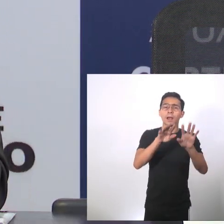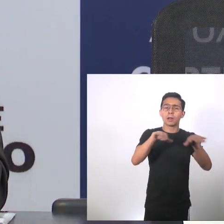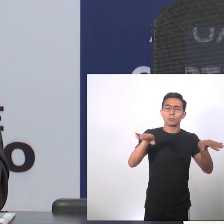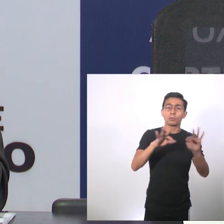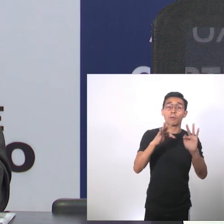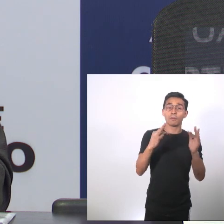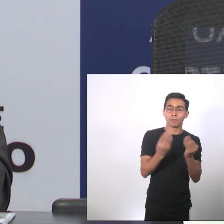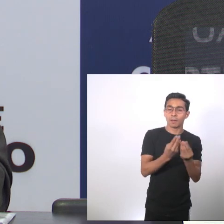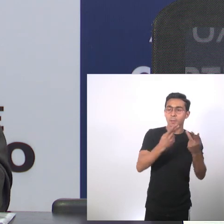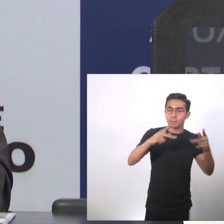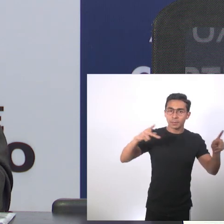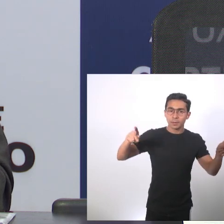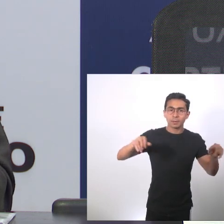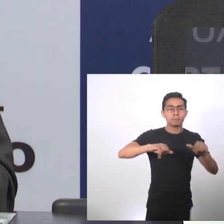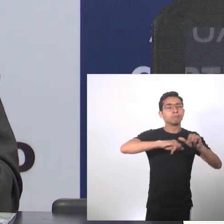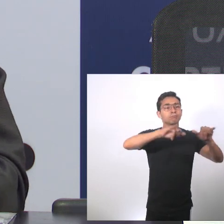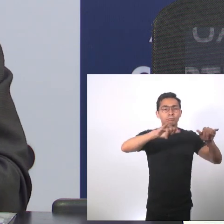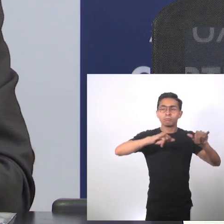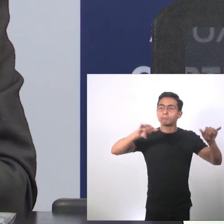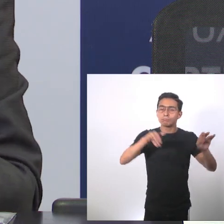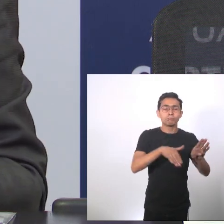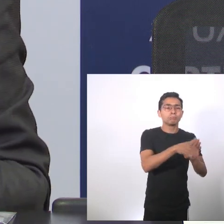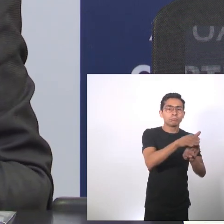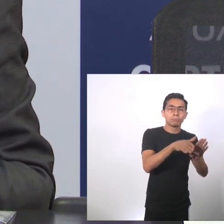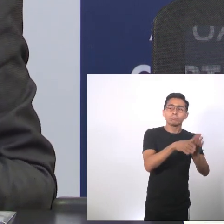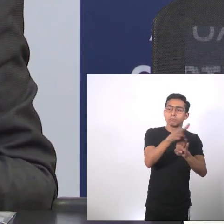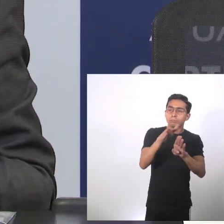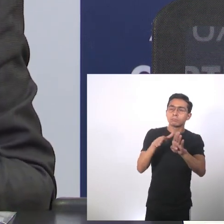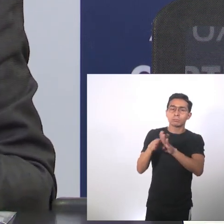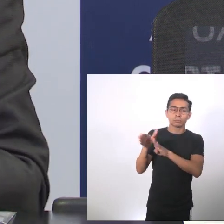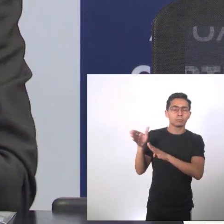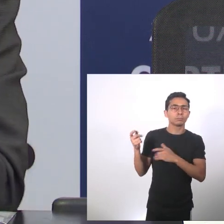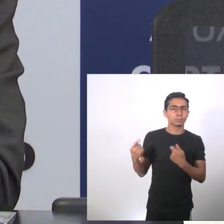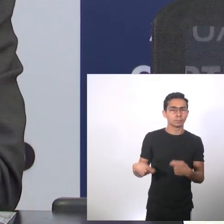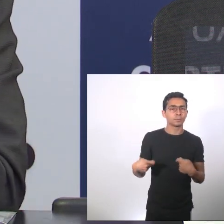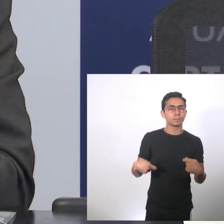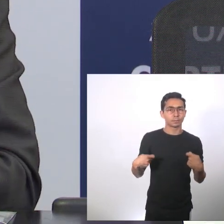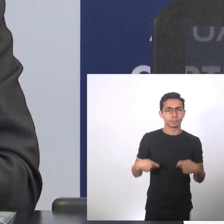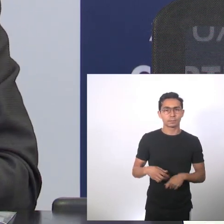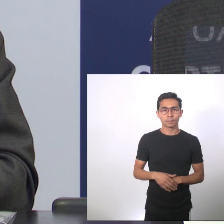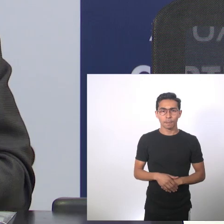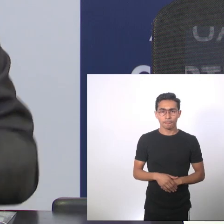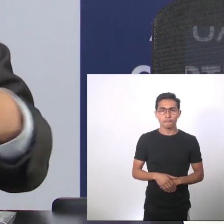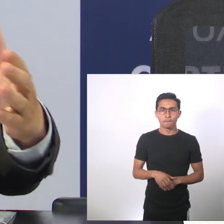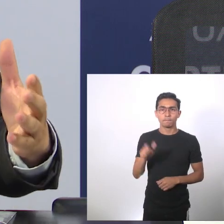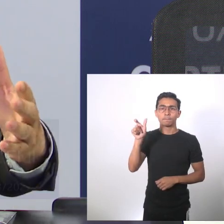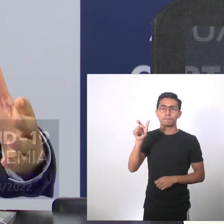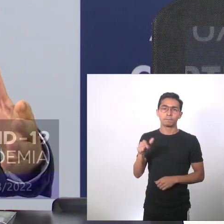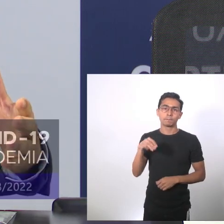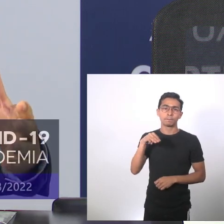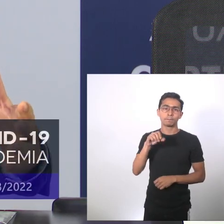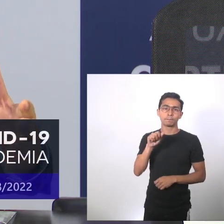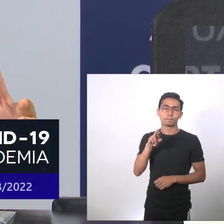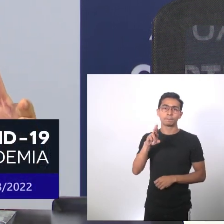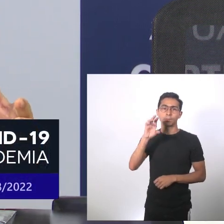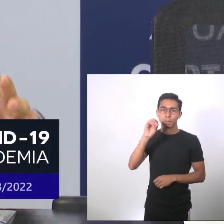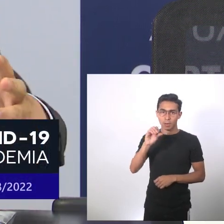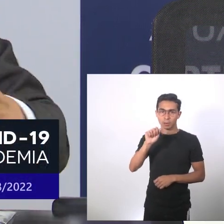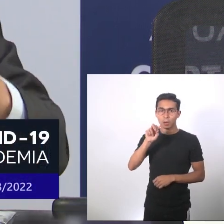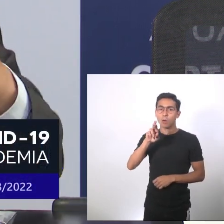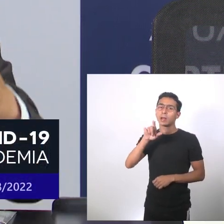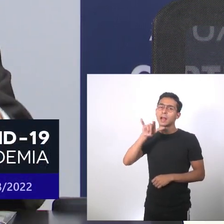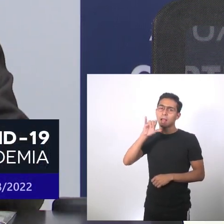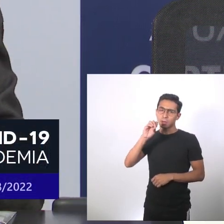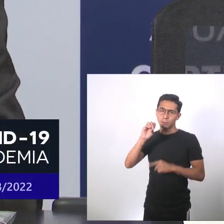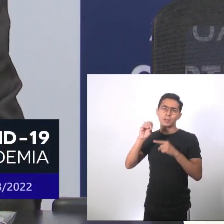rede municipal de educação. É claro que, como disse o doutor Marco Aurélio, nós não saímos ainda da Covid,